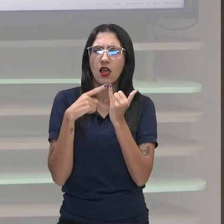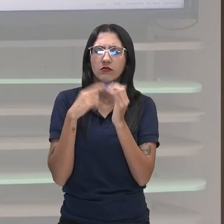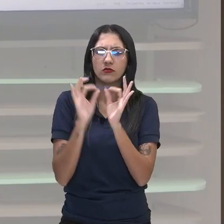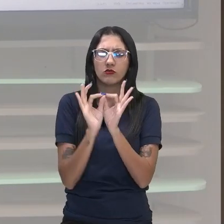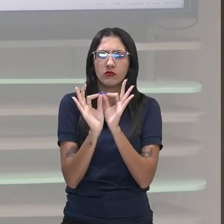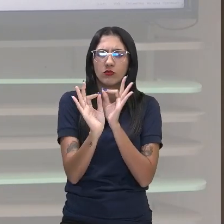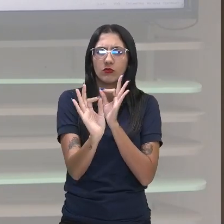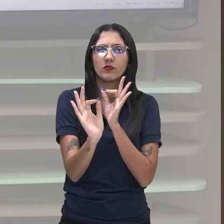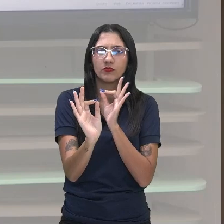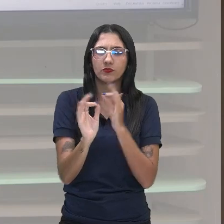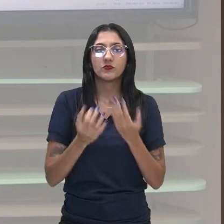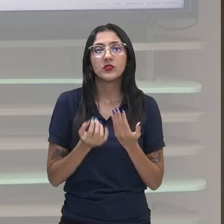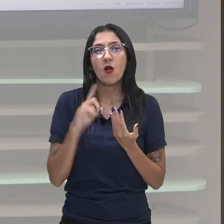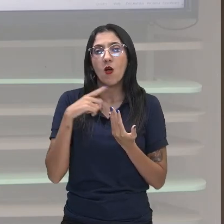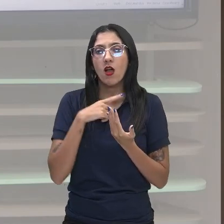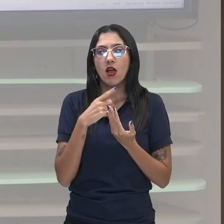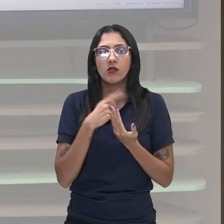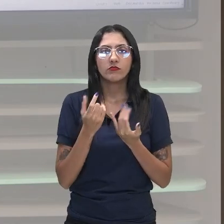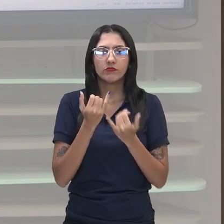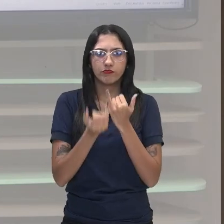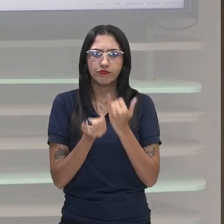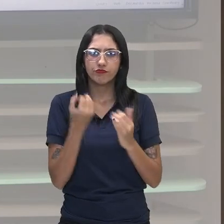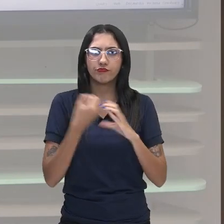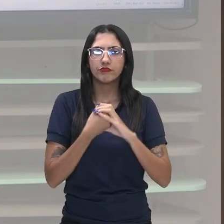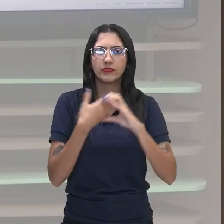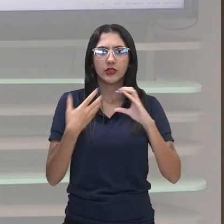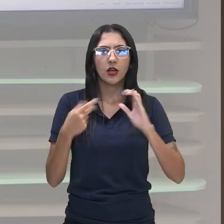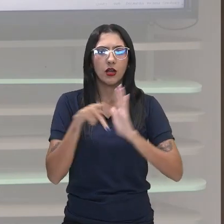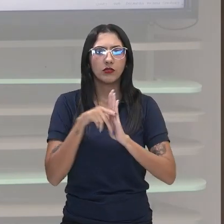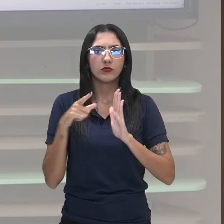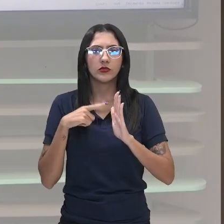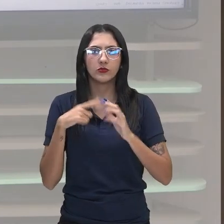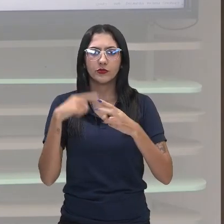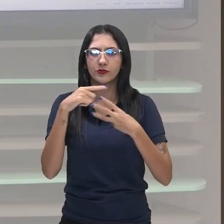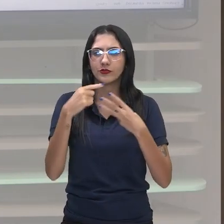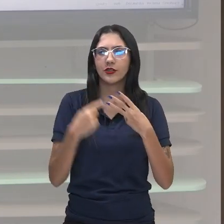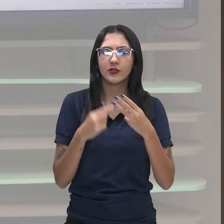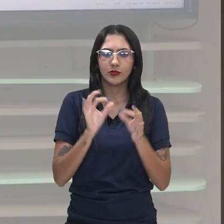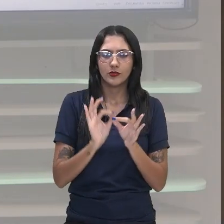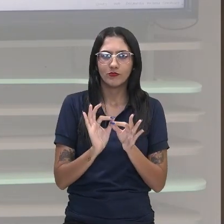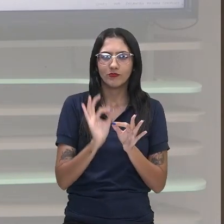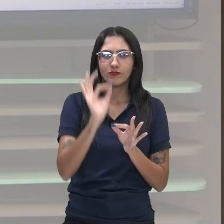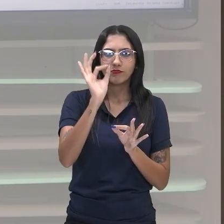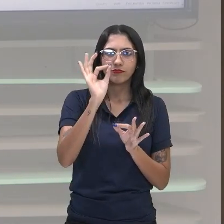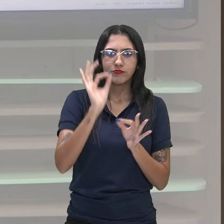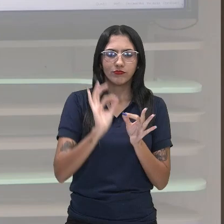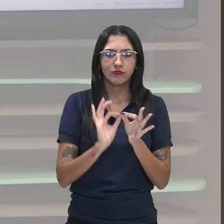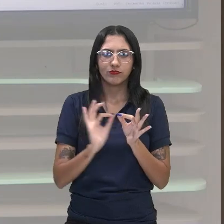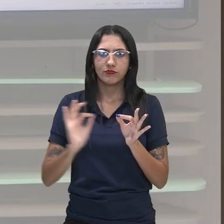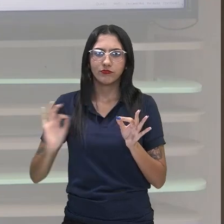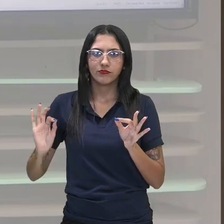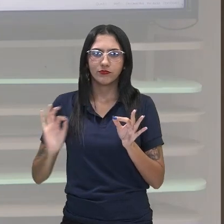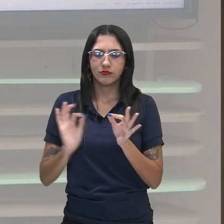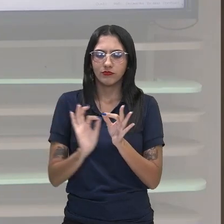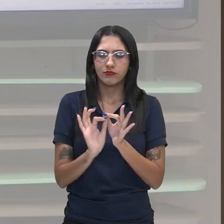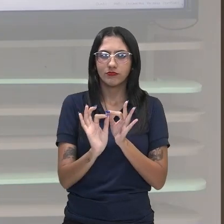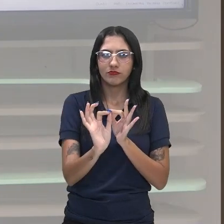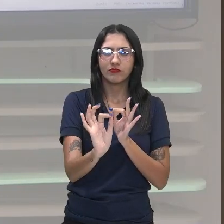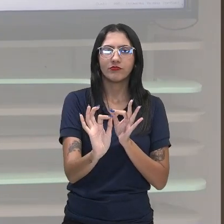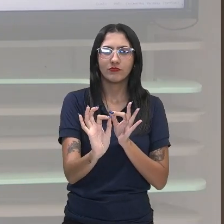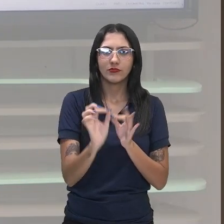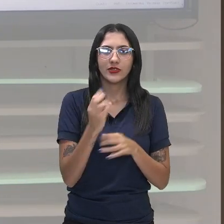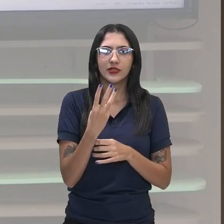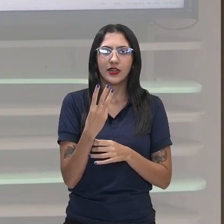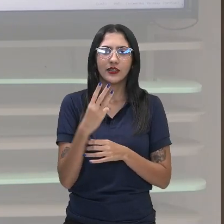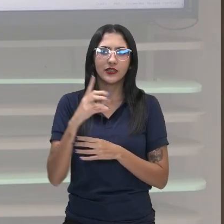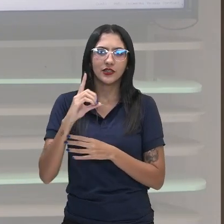desse período vem o quê? Vem os 3D, altura, largura e profundidade na